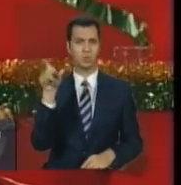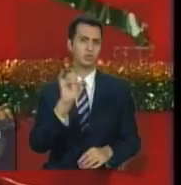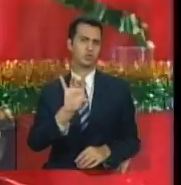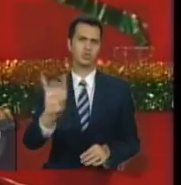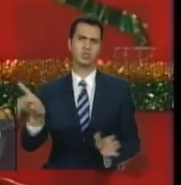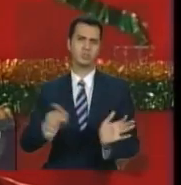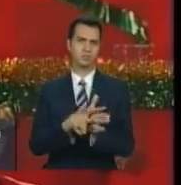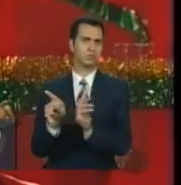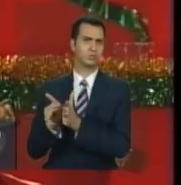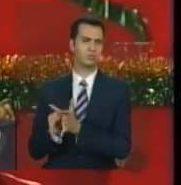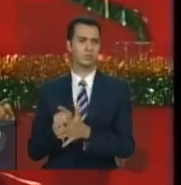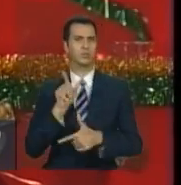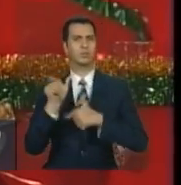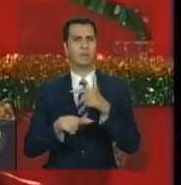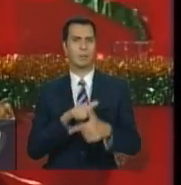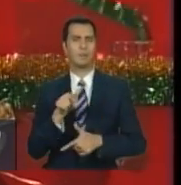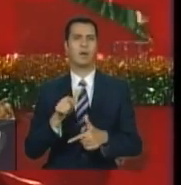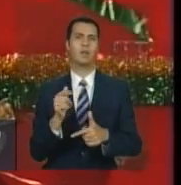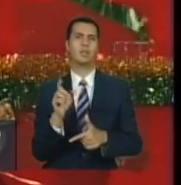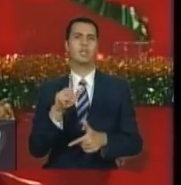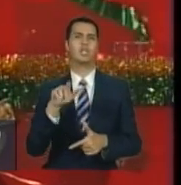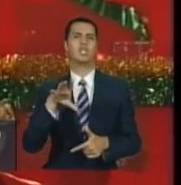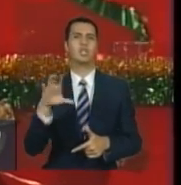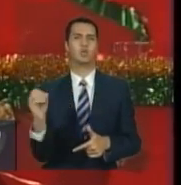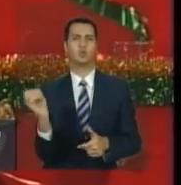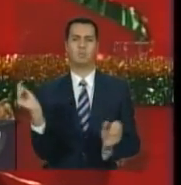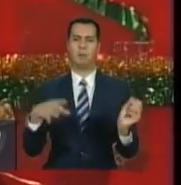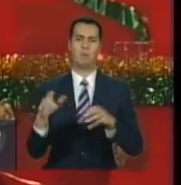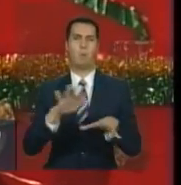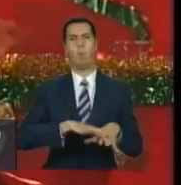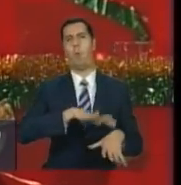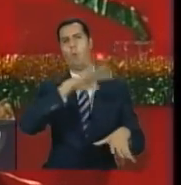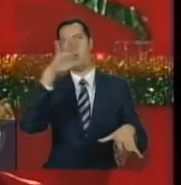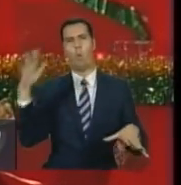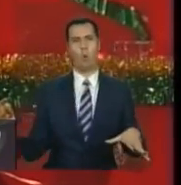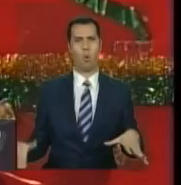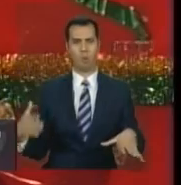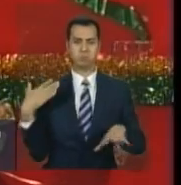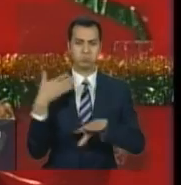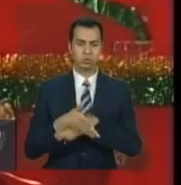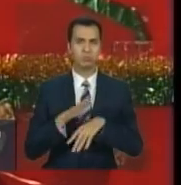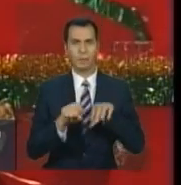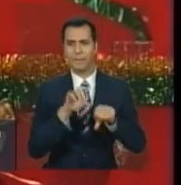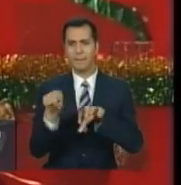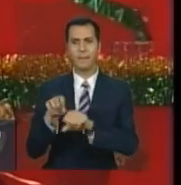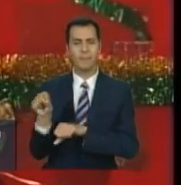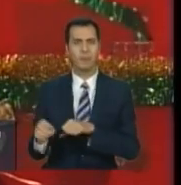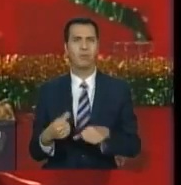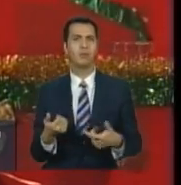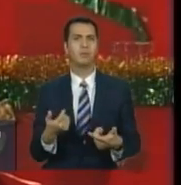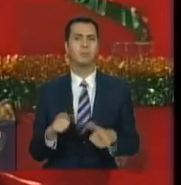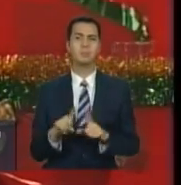trabalham no lixão sem nenhuma proteção, como nós poderemos atingi-los?